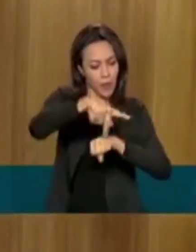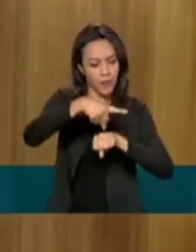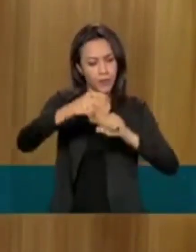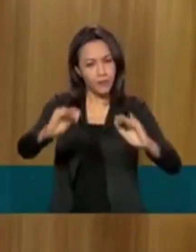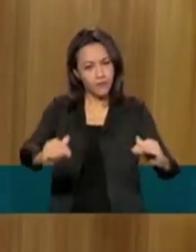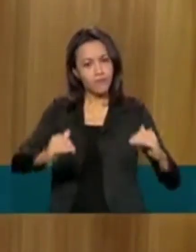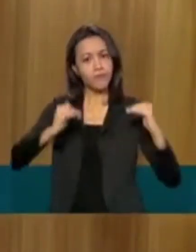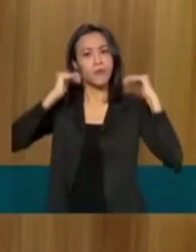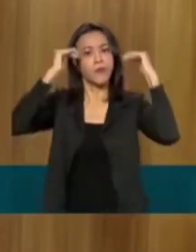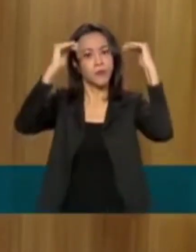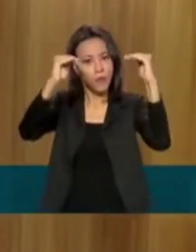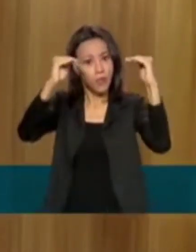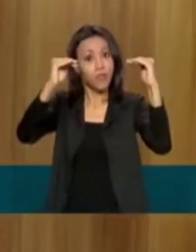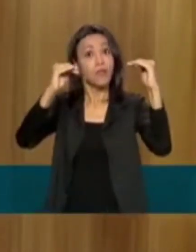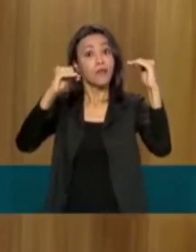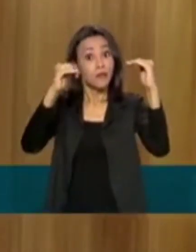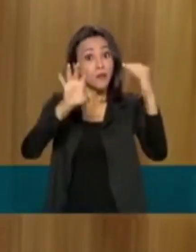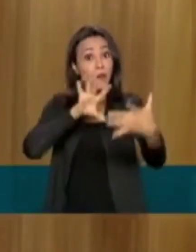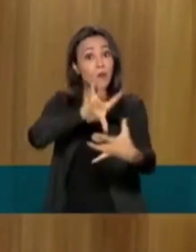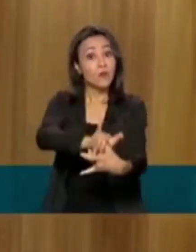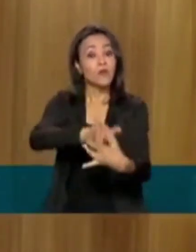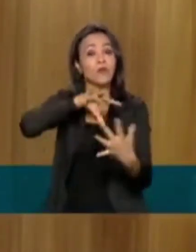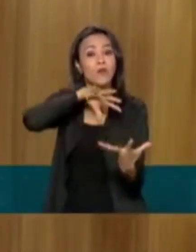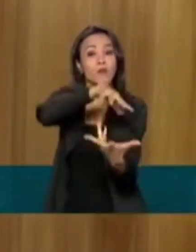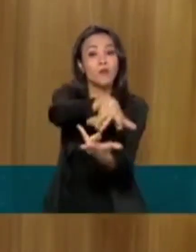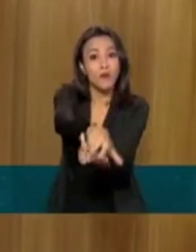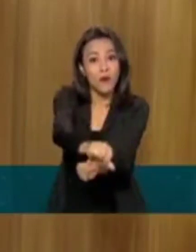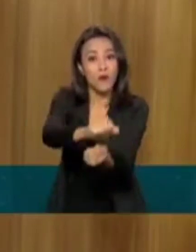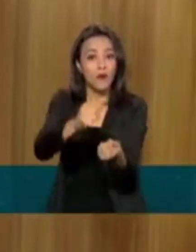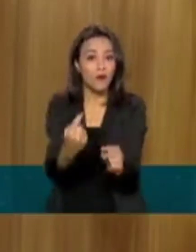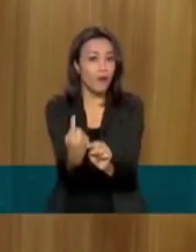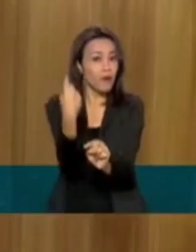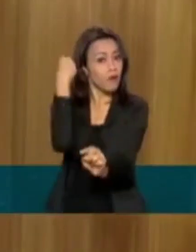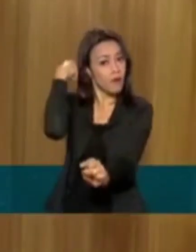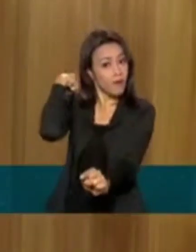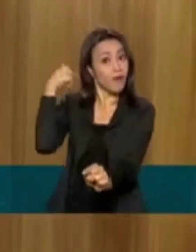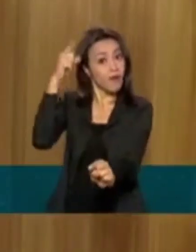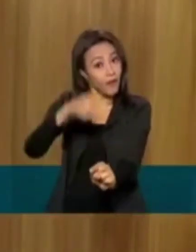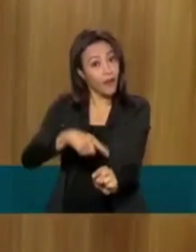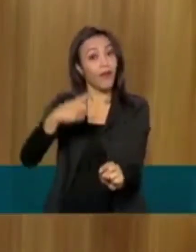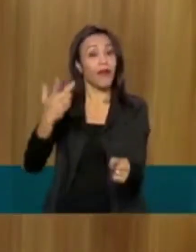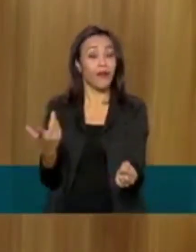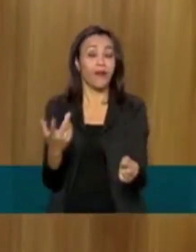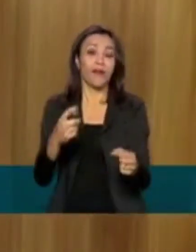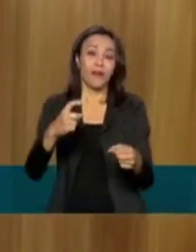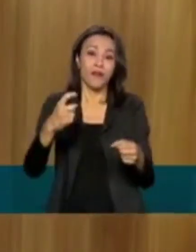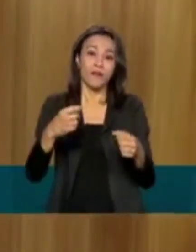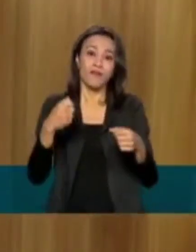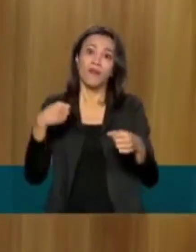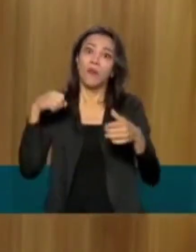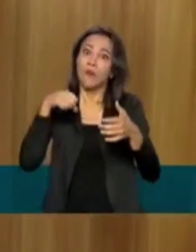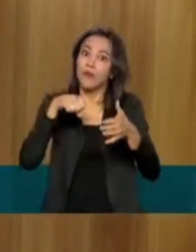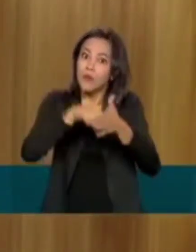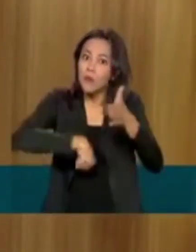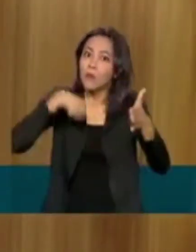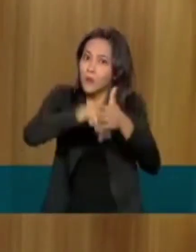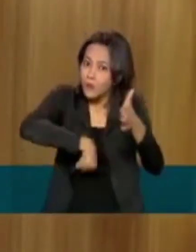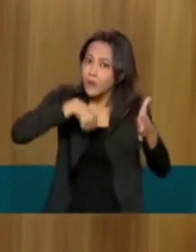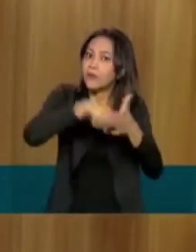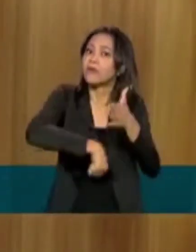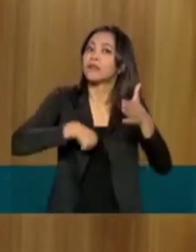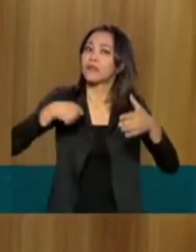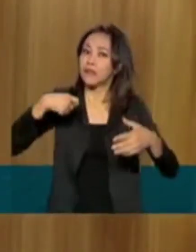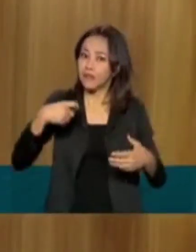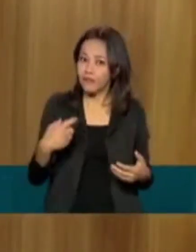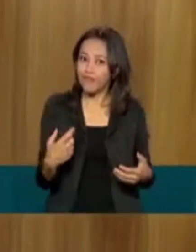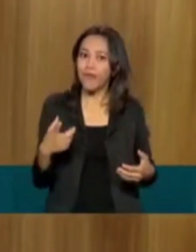que estava no cenário mundial a partir daquele momento como um país independente. Houve algumas tentativas